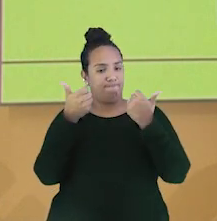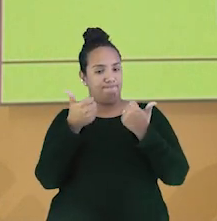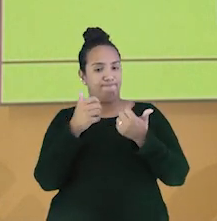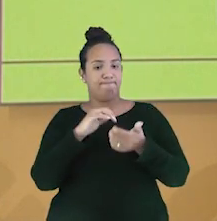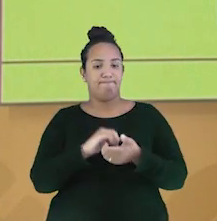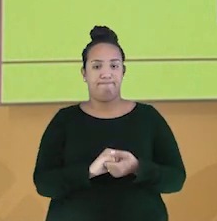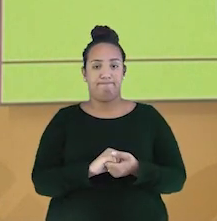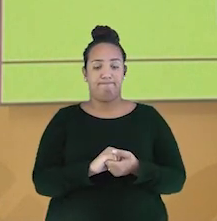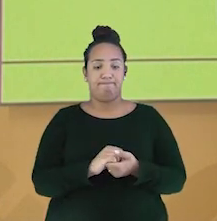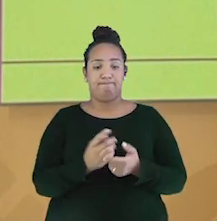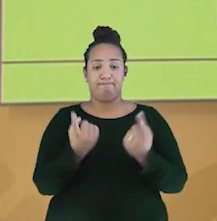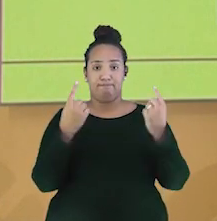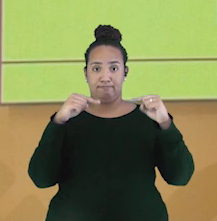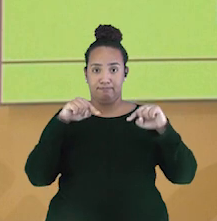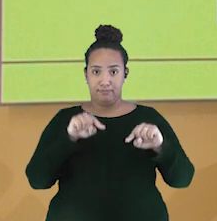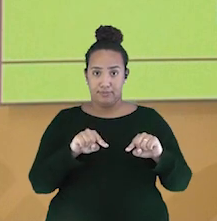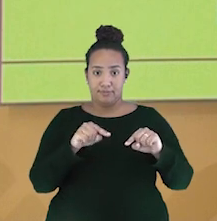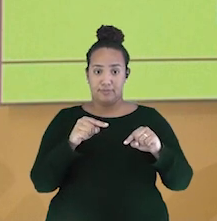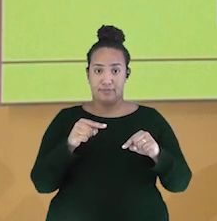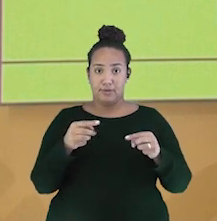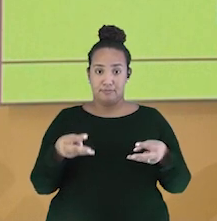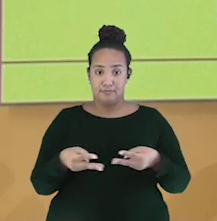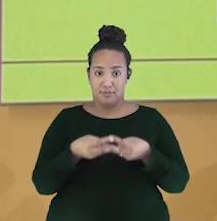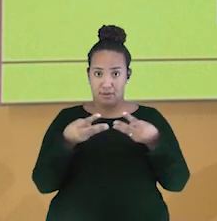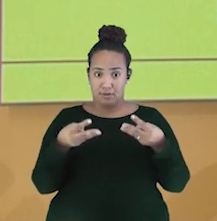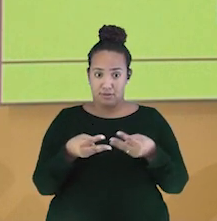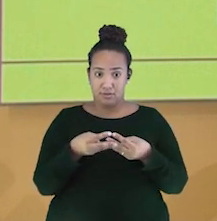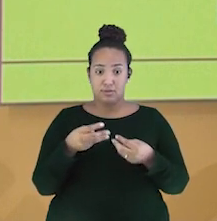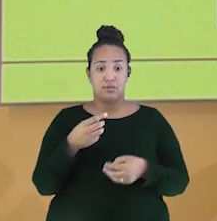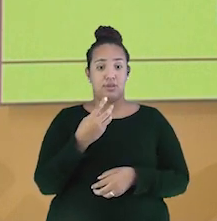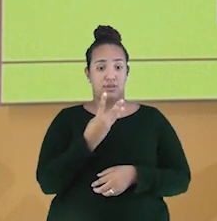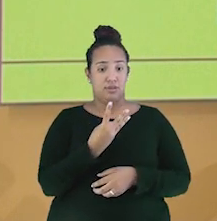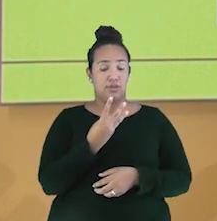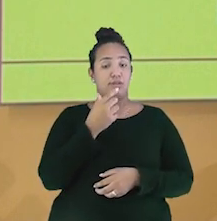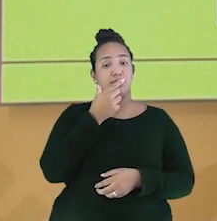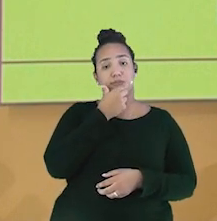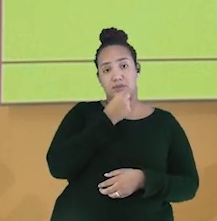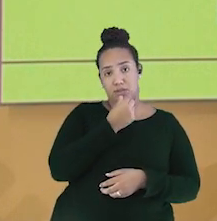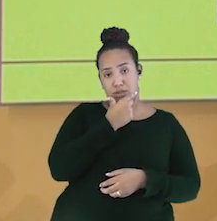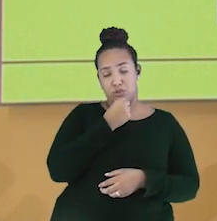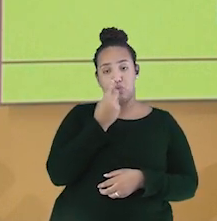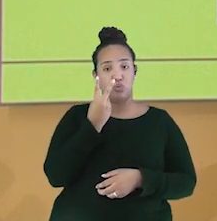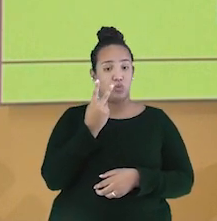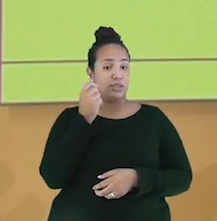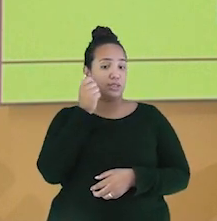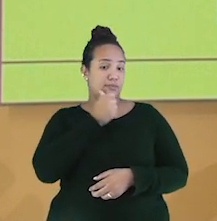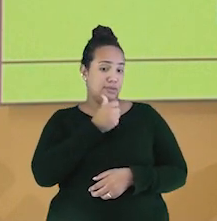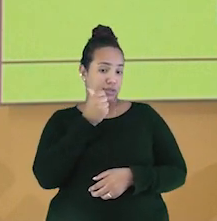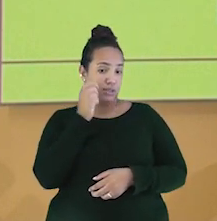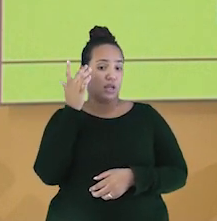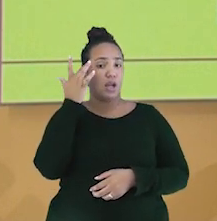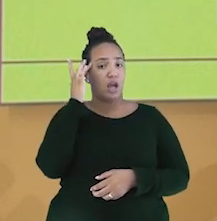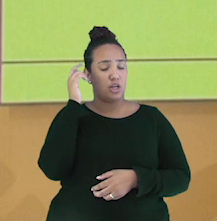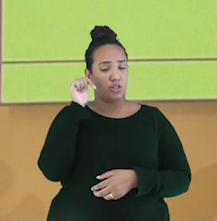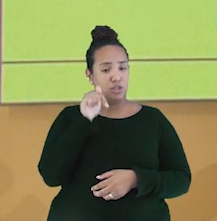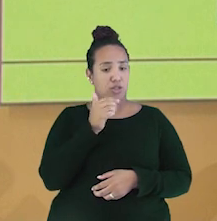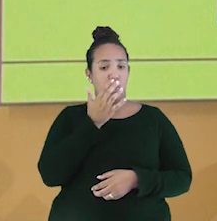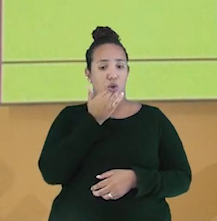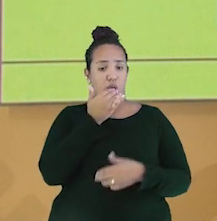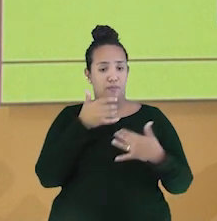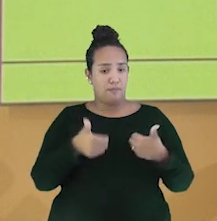na linha de massas três meninos e duas meninas consideram as massas como alimentos